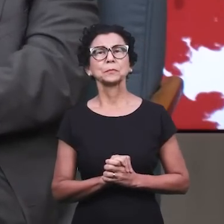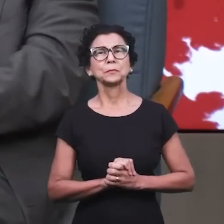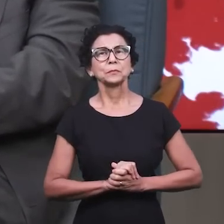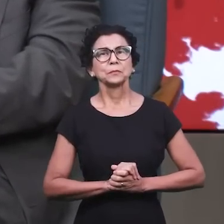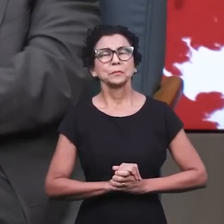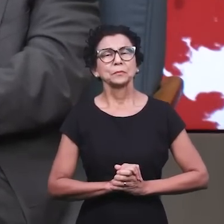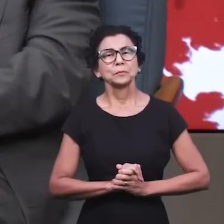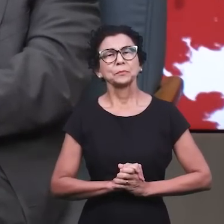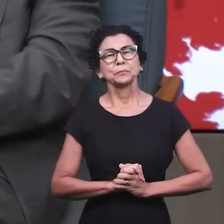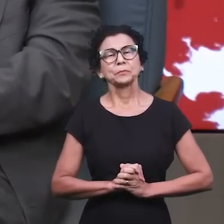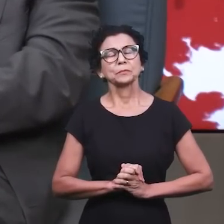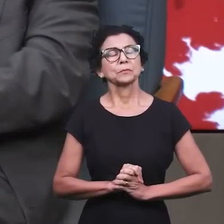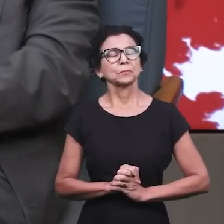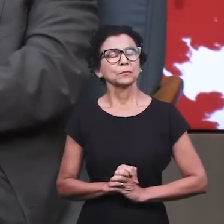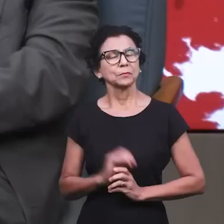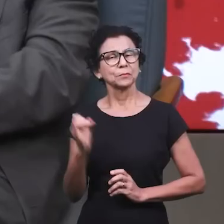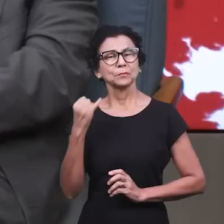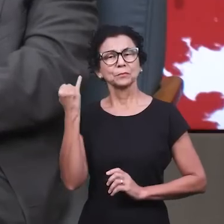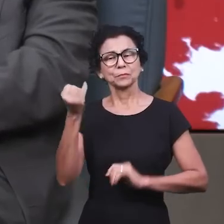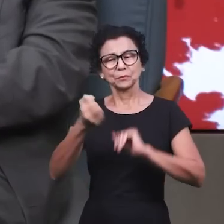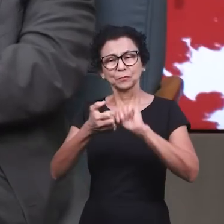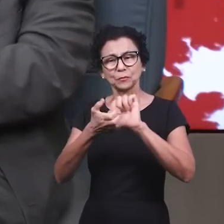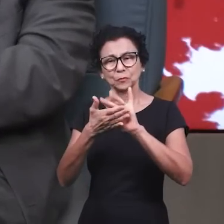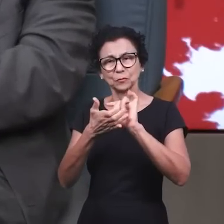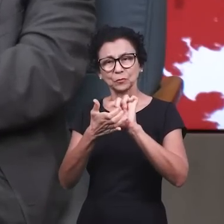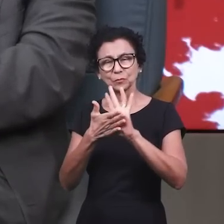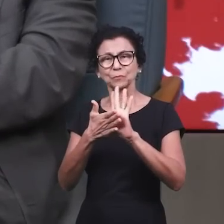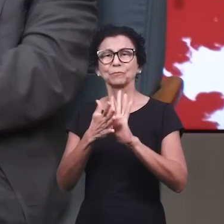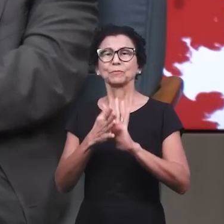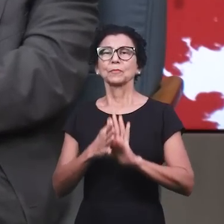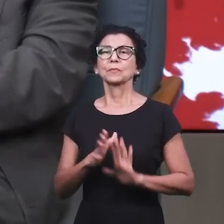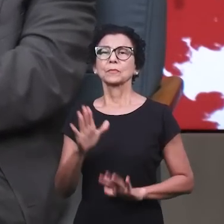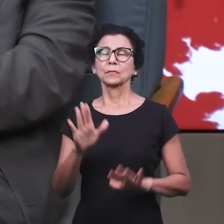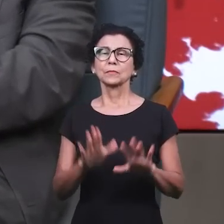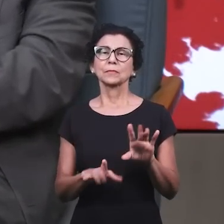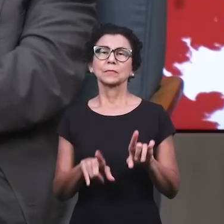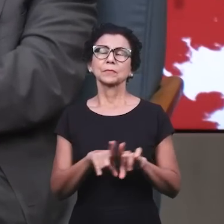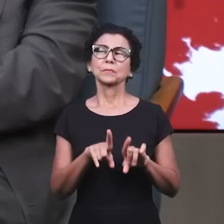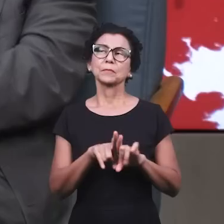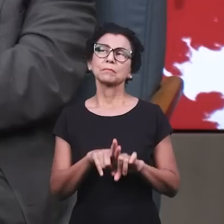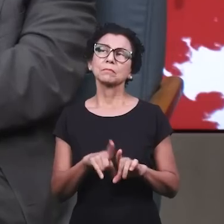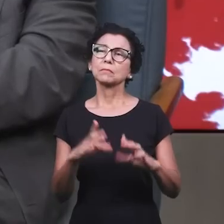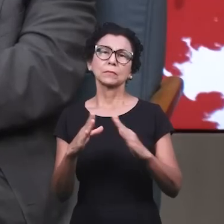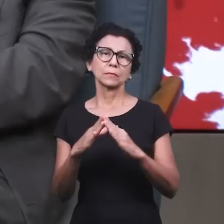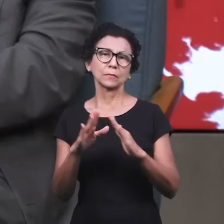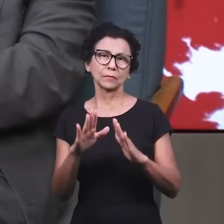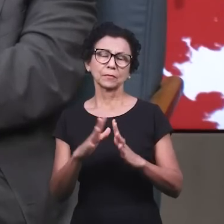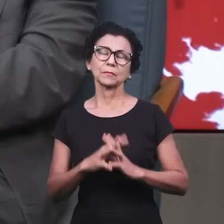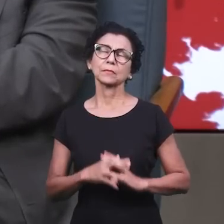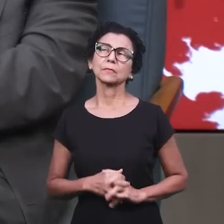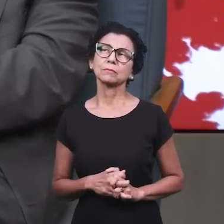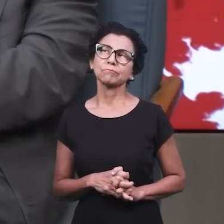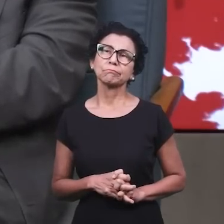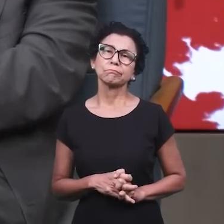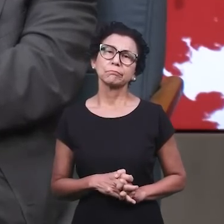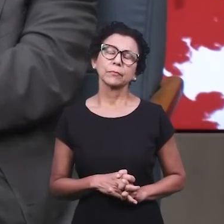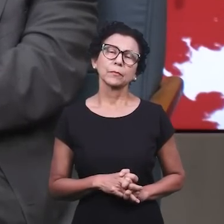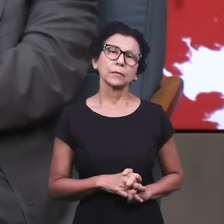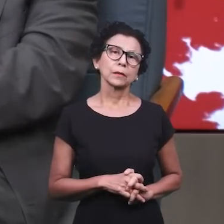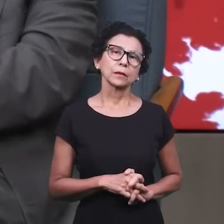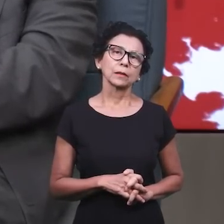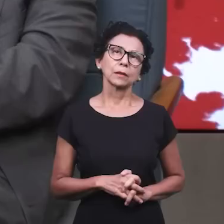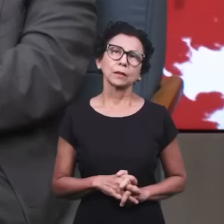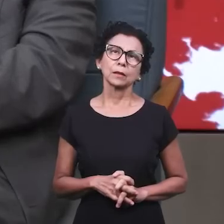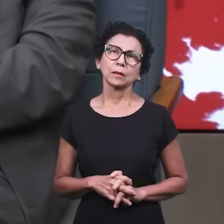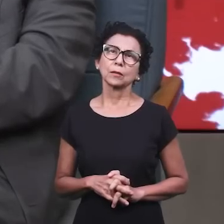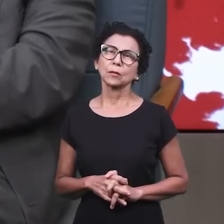a participação do louvor. Às vezes você está em casa, há um momento